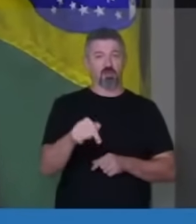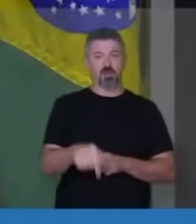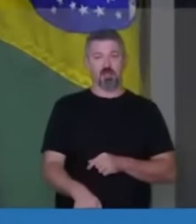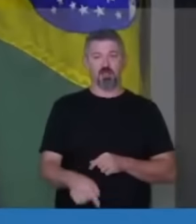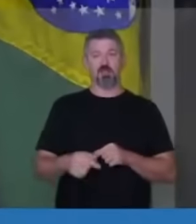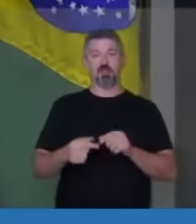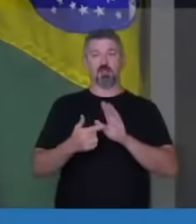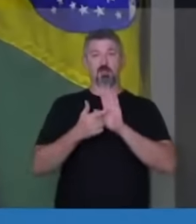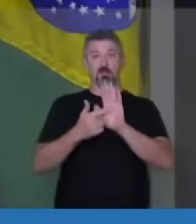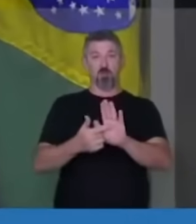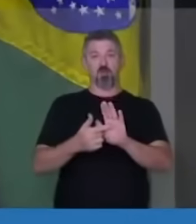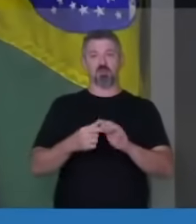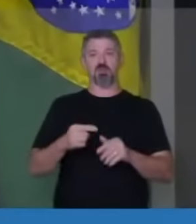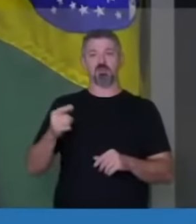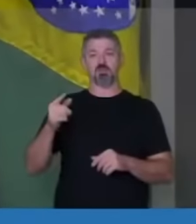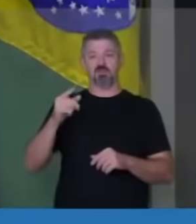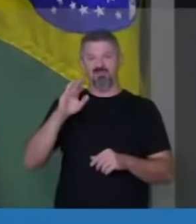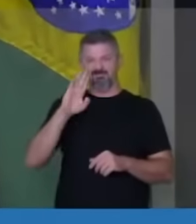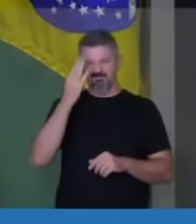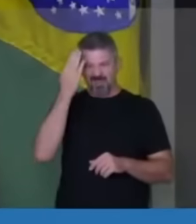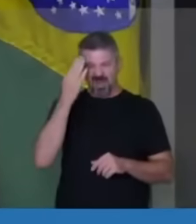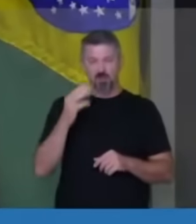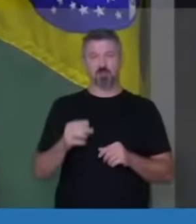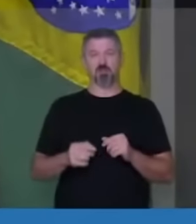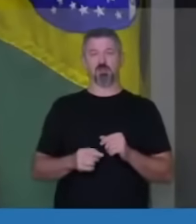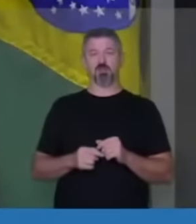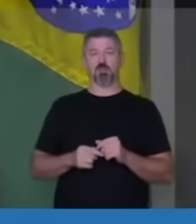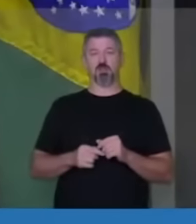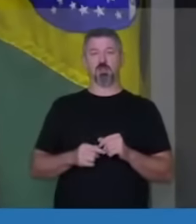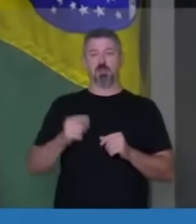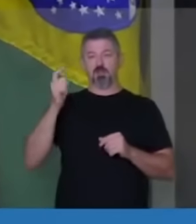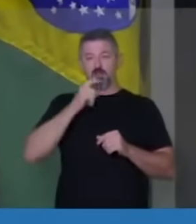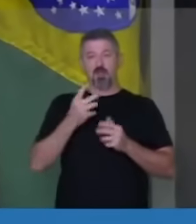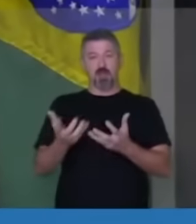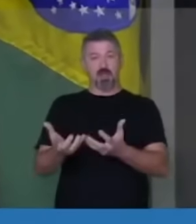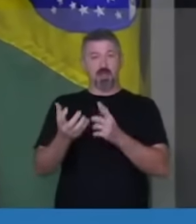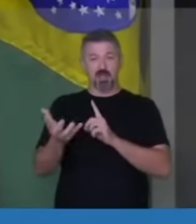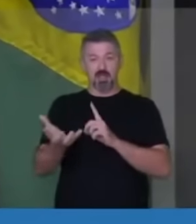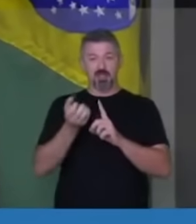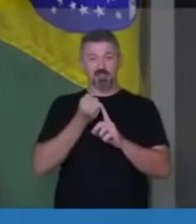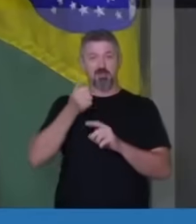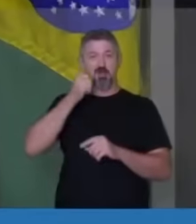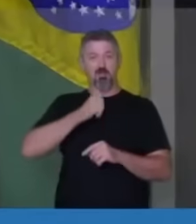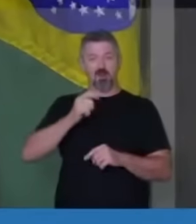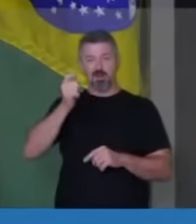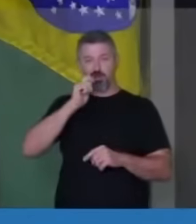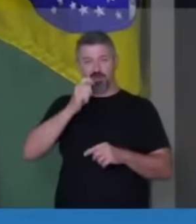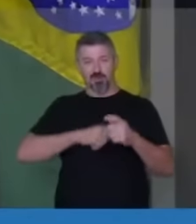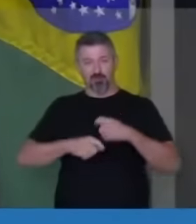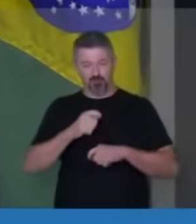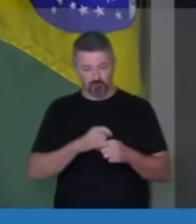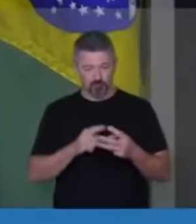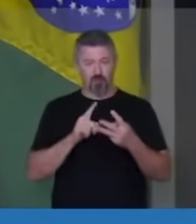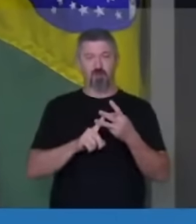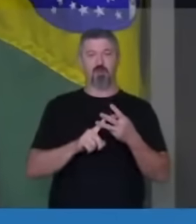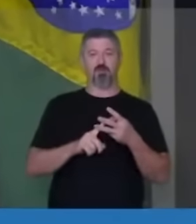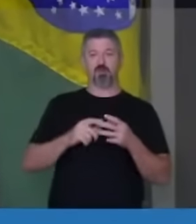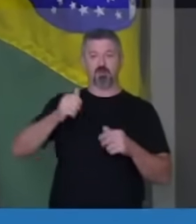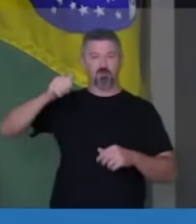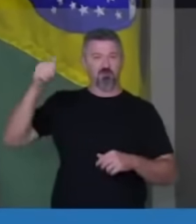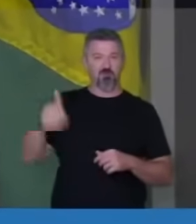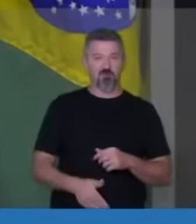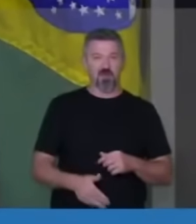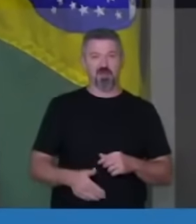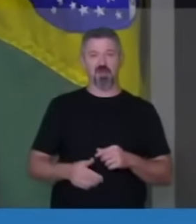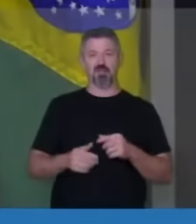que expuseram a sua farsa, que se expuseram a recepção que foi feita para a dama do tráfico, que expuseram o